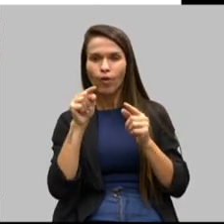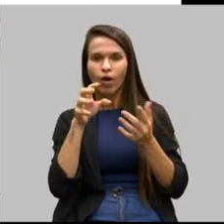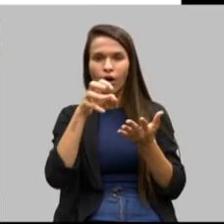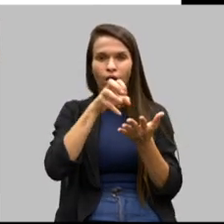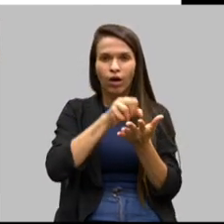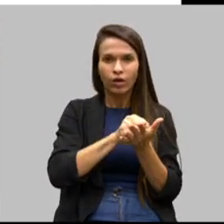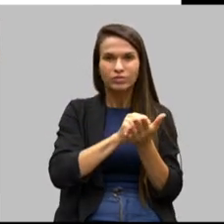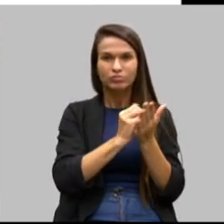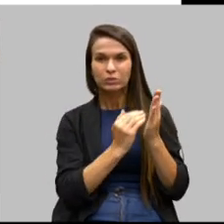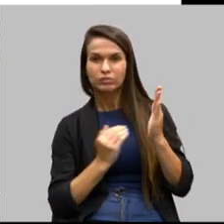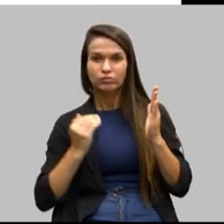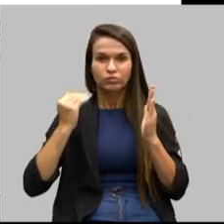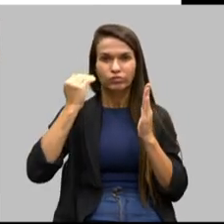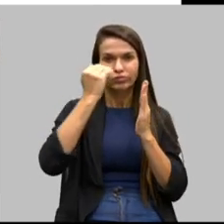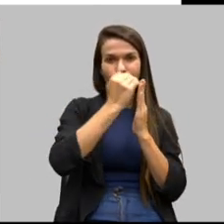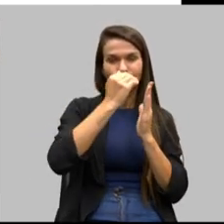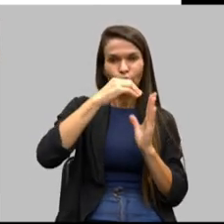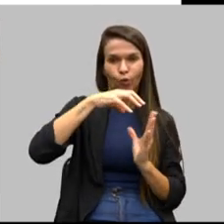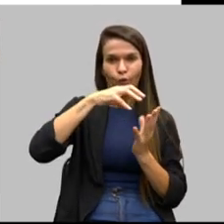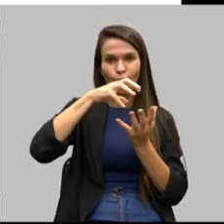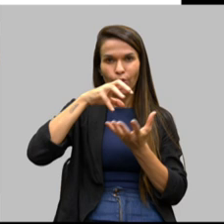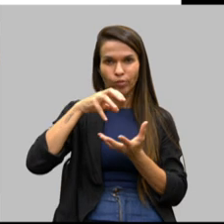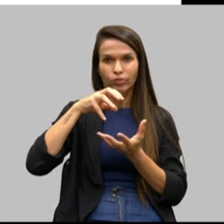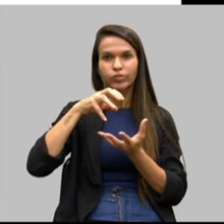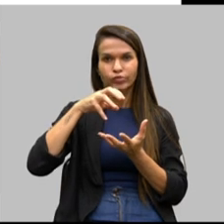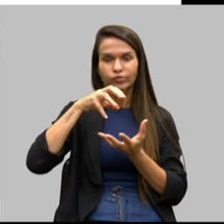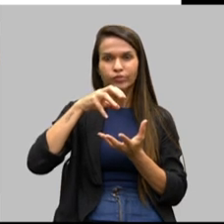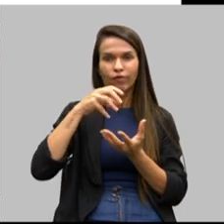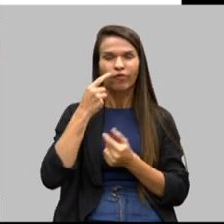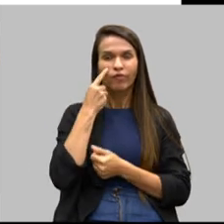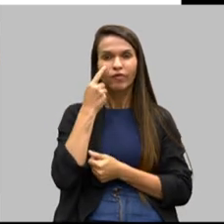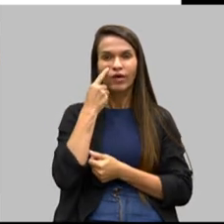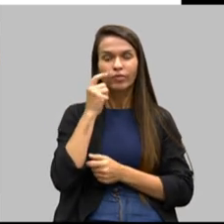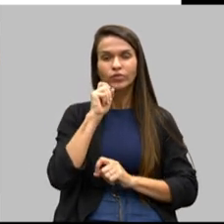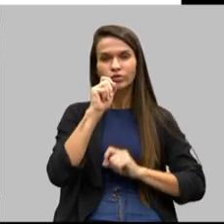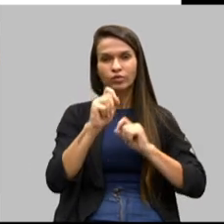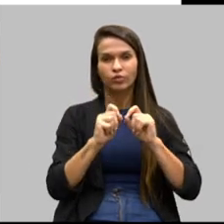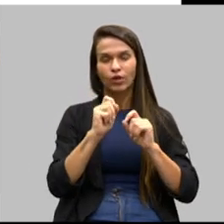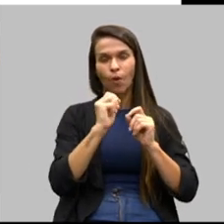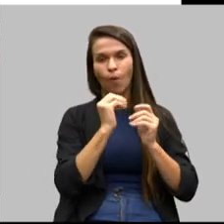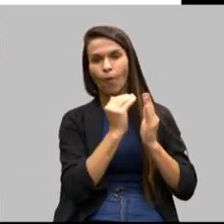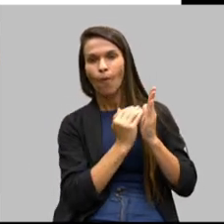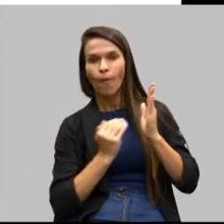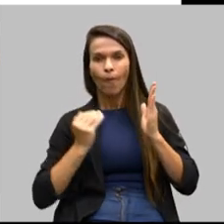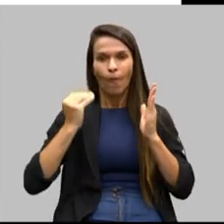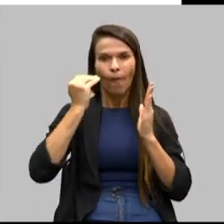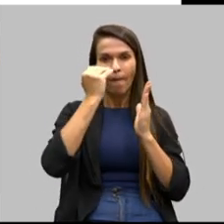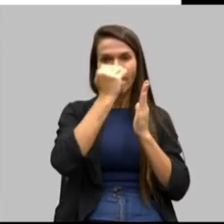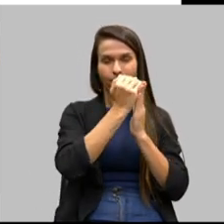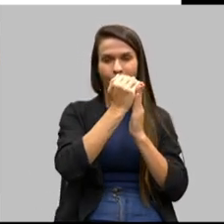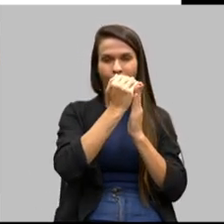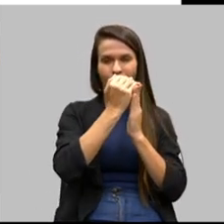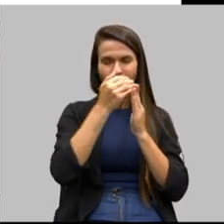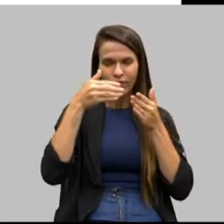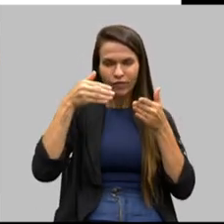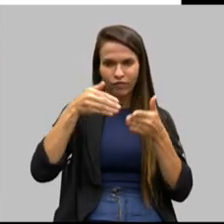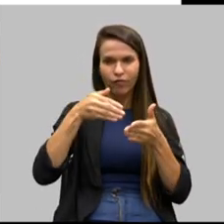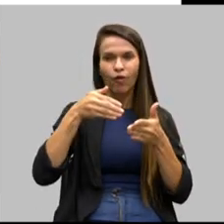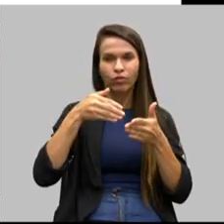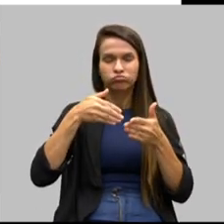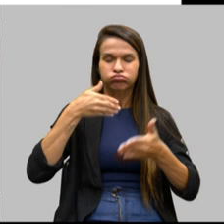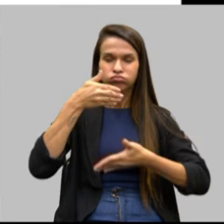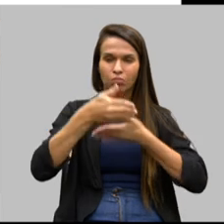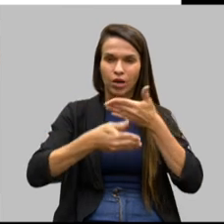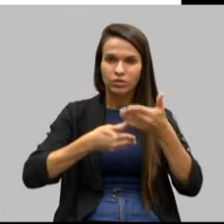do globo. Nós vemos o quê? Um aumento nessa concentração com o passar do